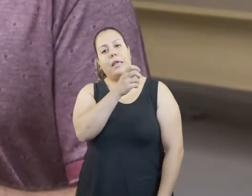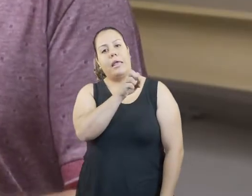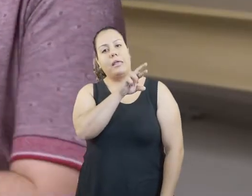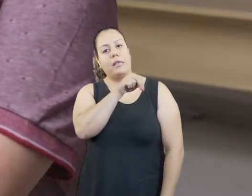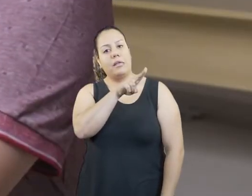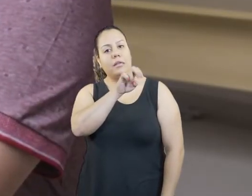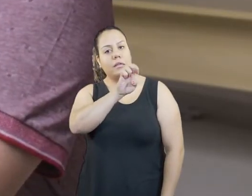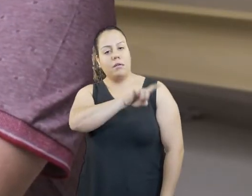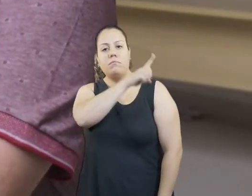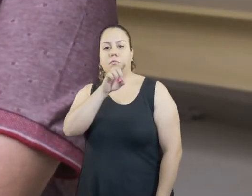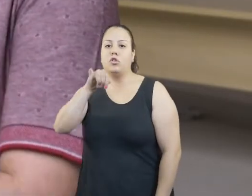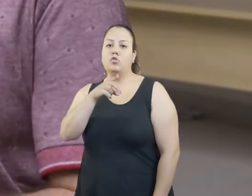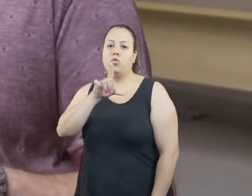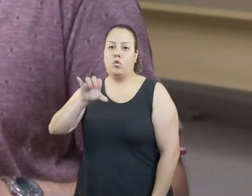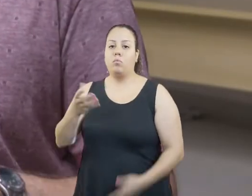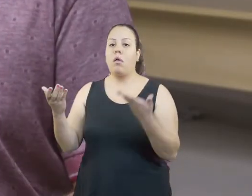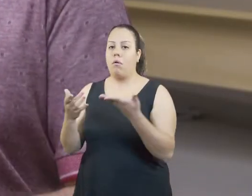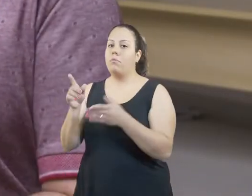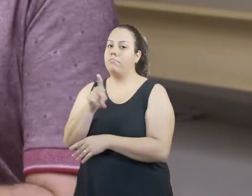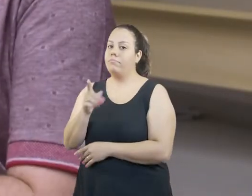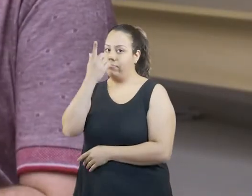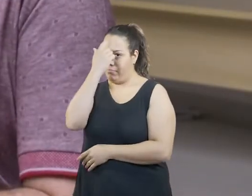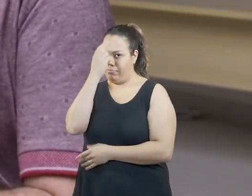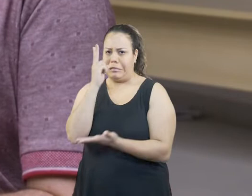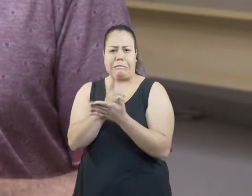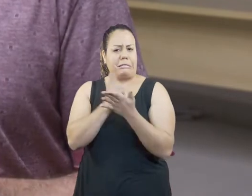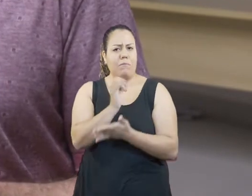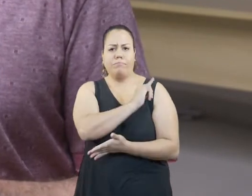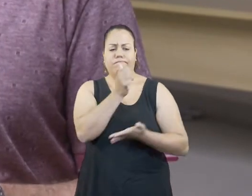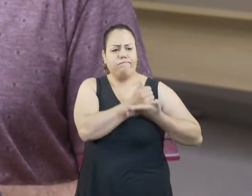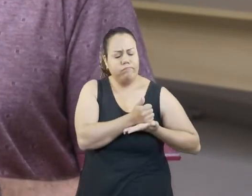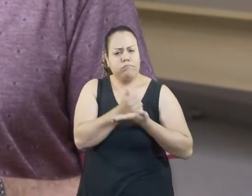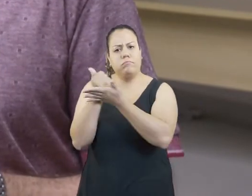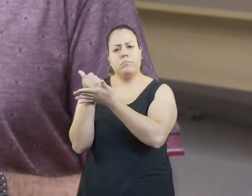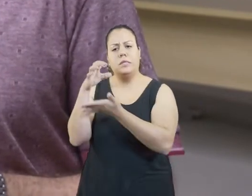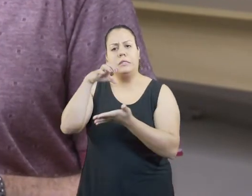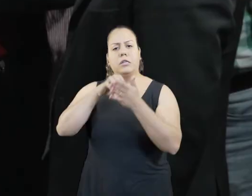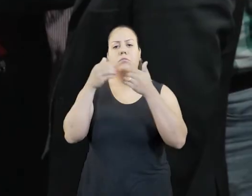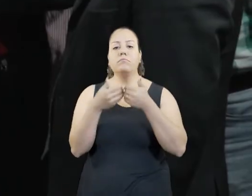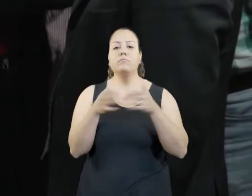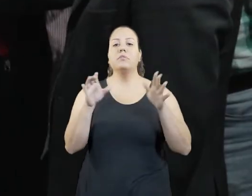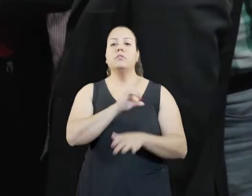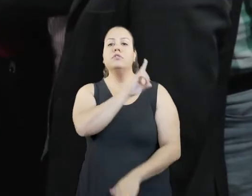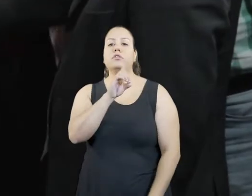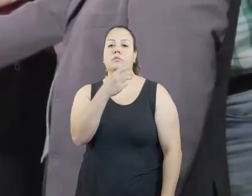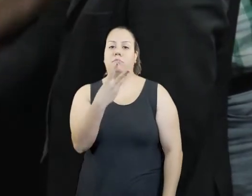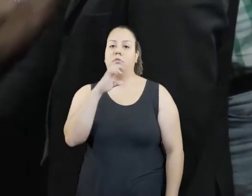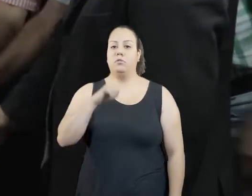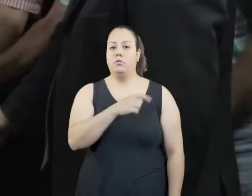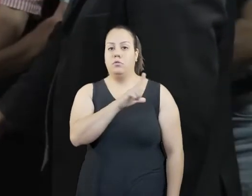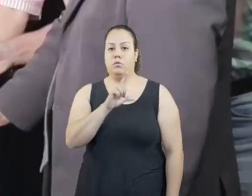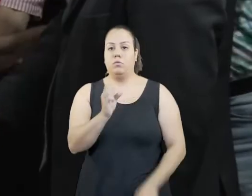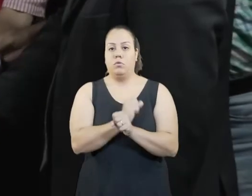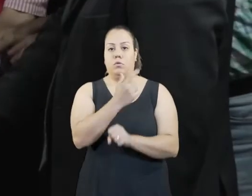pelo professor Júlio, professor Marcos Davi. Nós sempre tivemos o apoio institucional e o centro foi inaugurado aqui então no dia 3 de julho